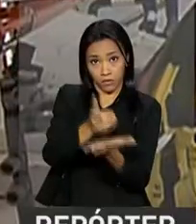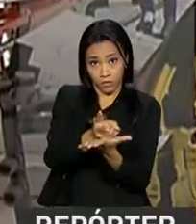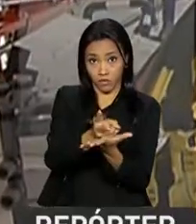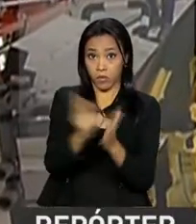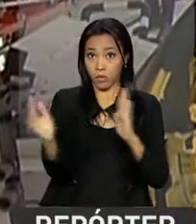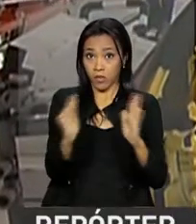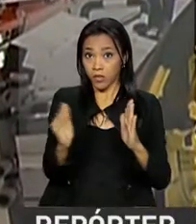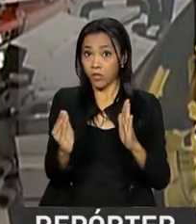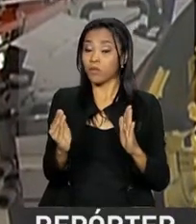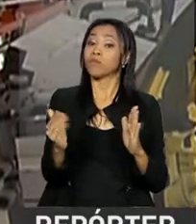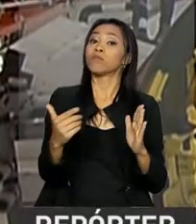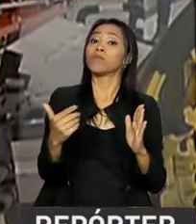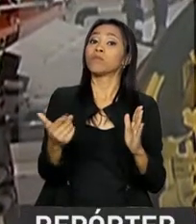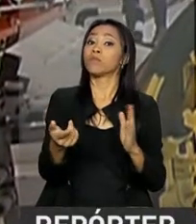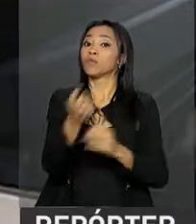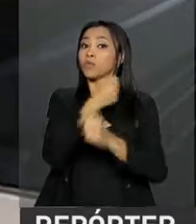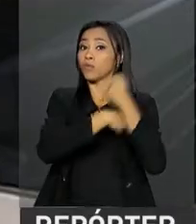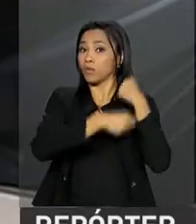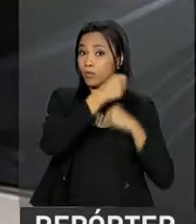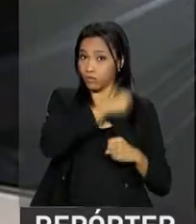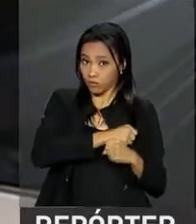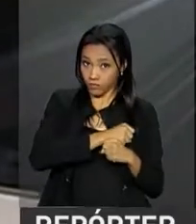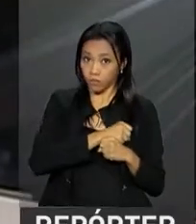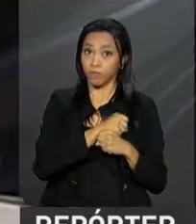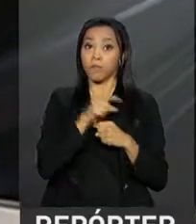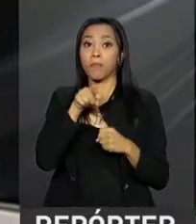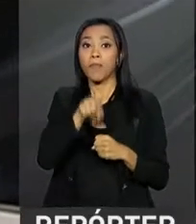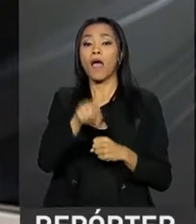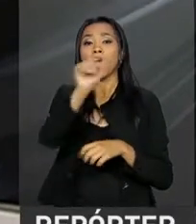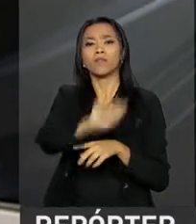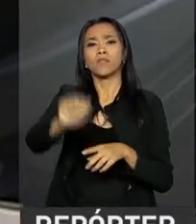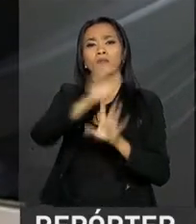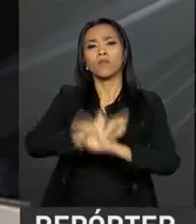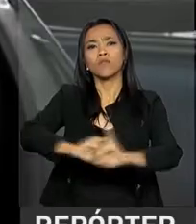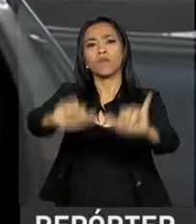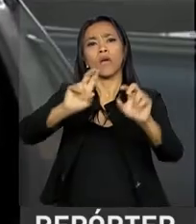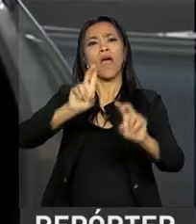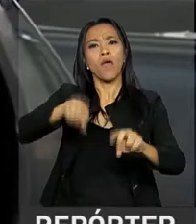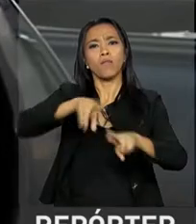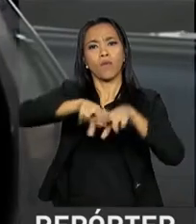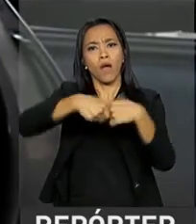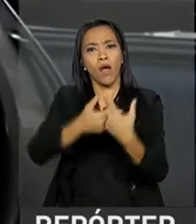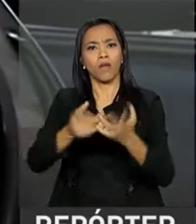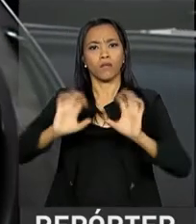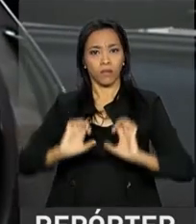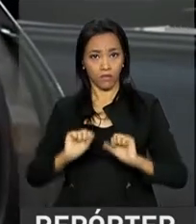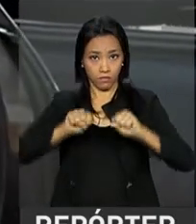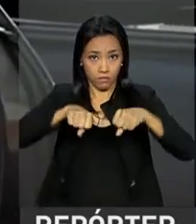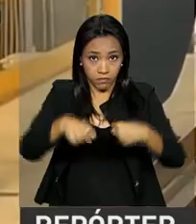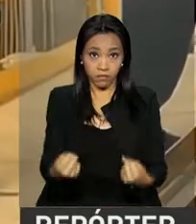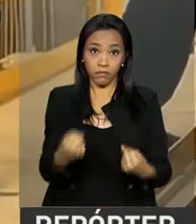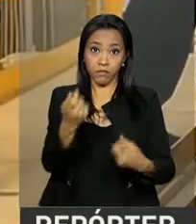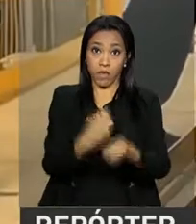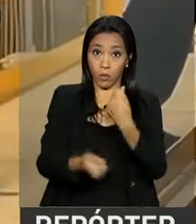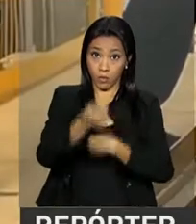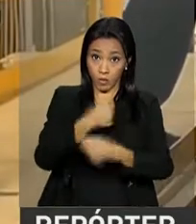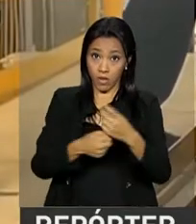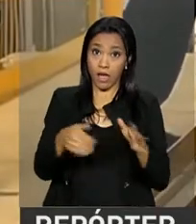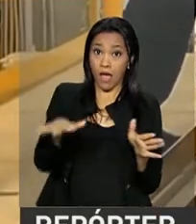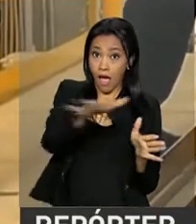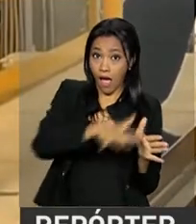acordo com a anfavea o crescimento se deve à retomada da economia o setor automotivo também